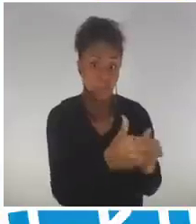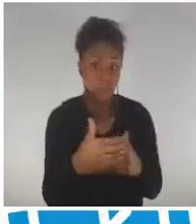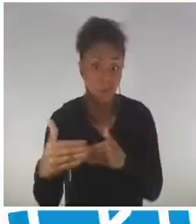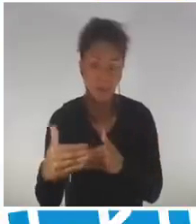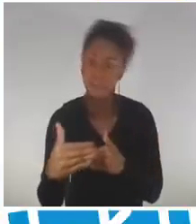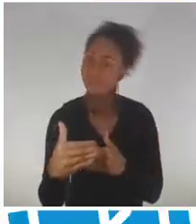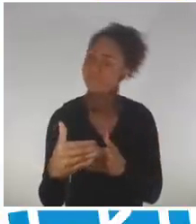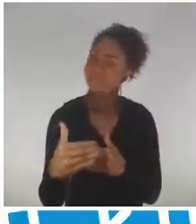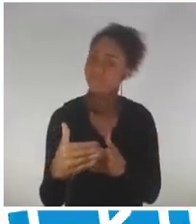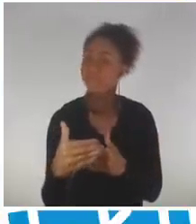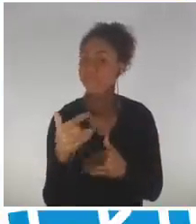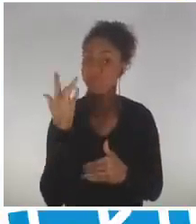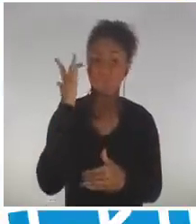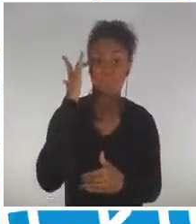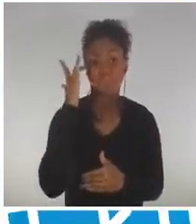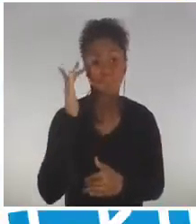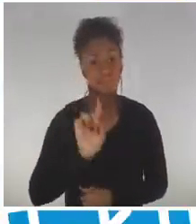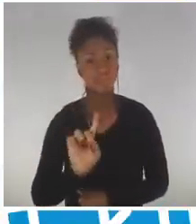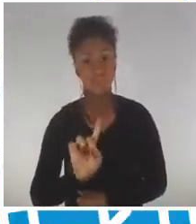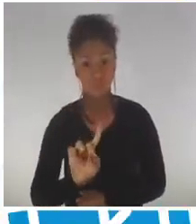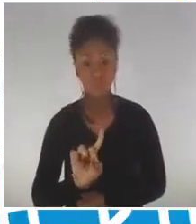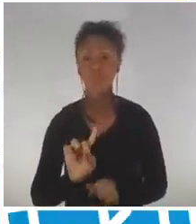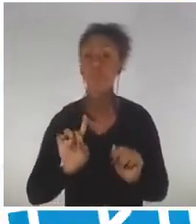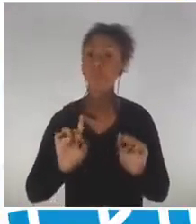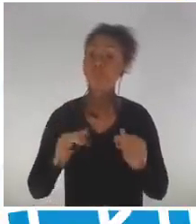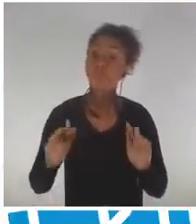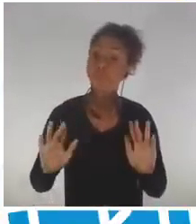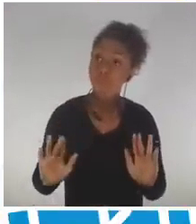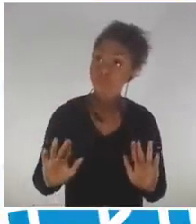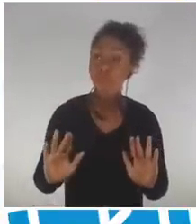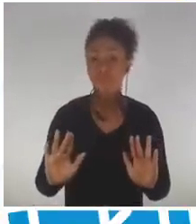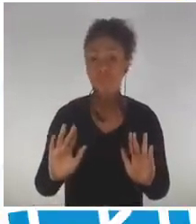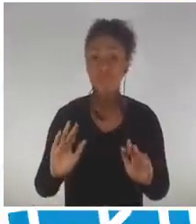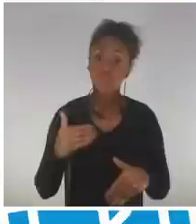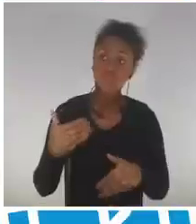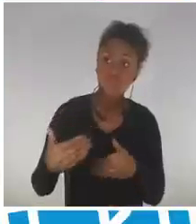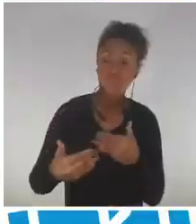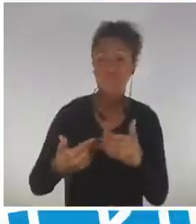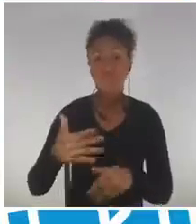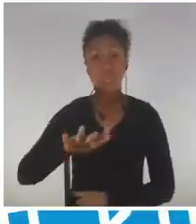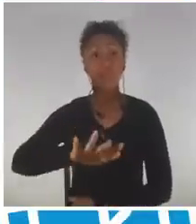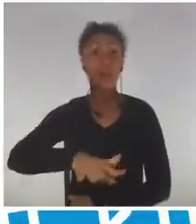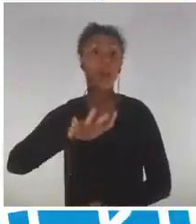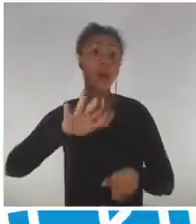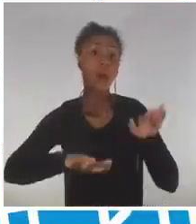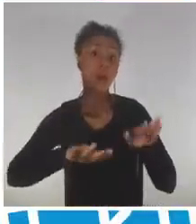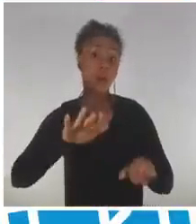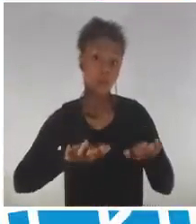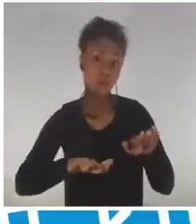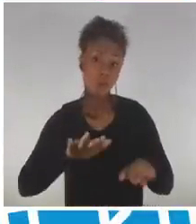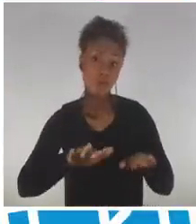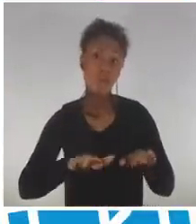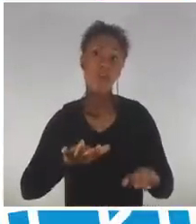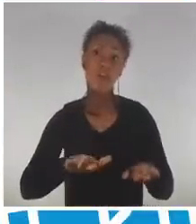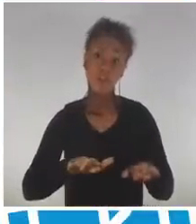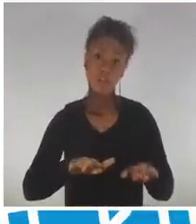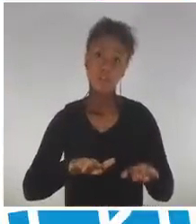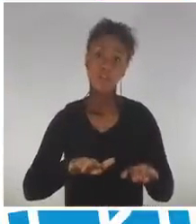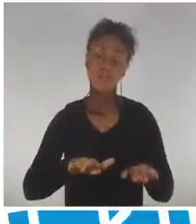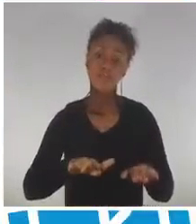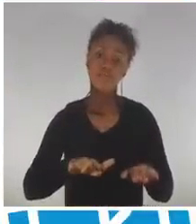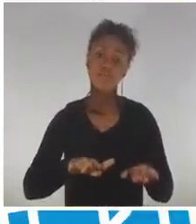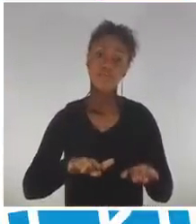provável que essa pretensão desse aumento de abrangência